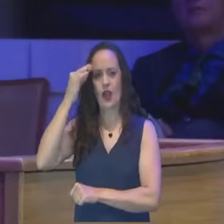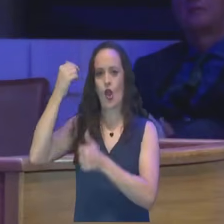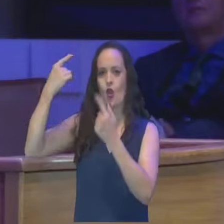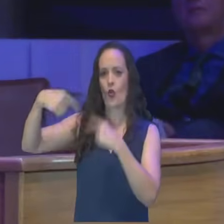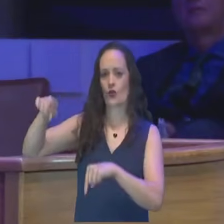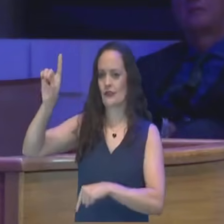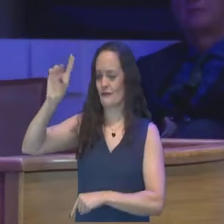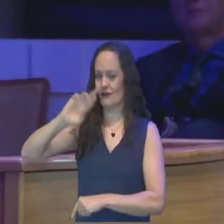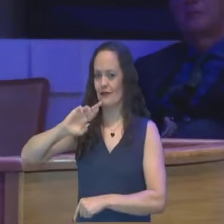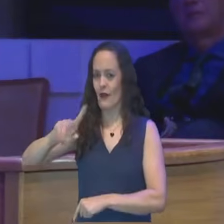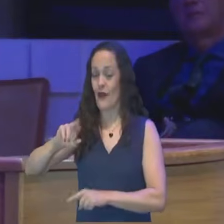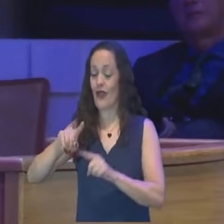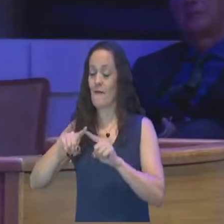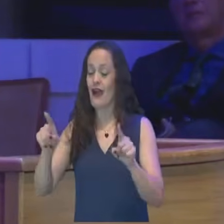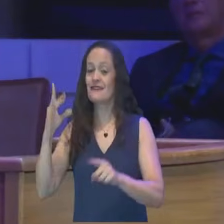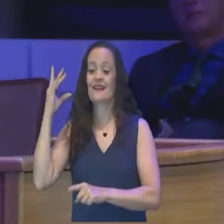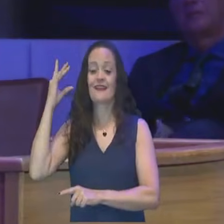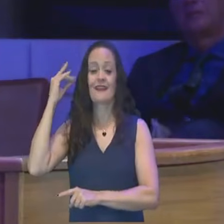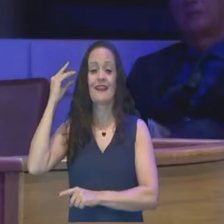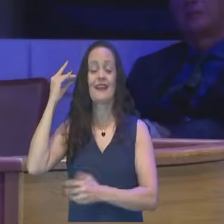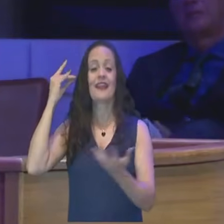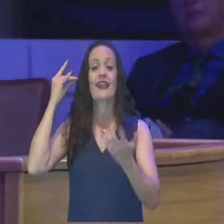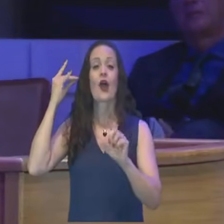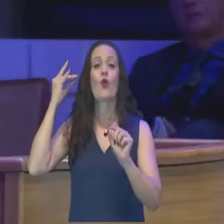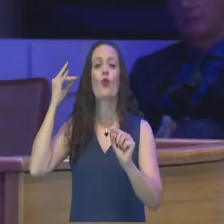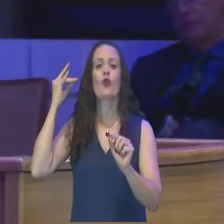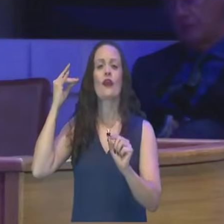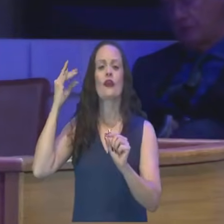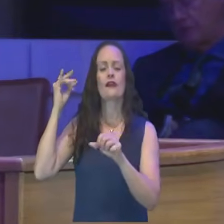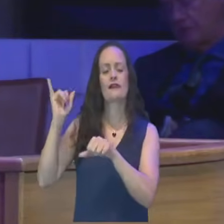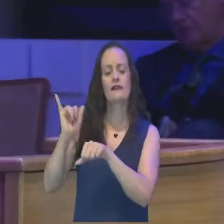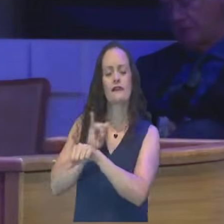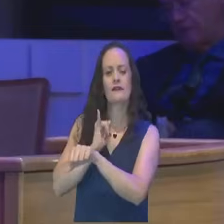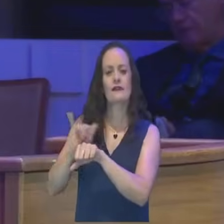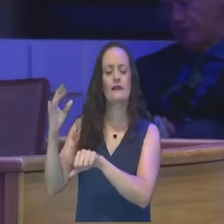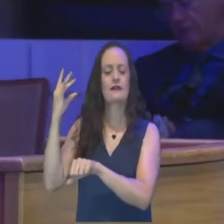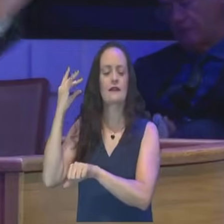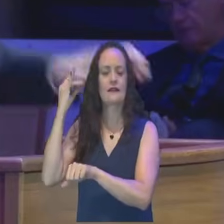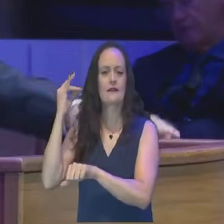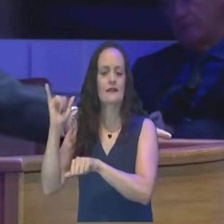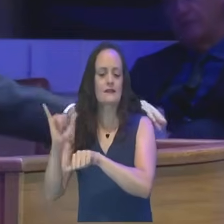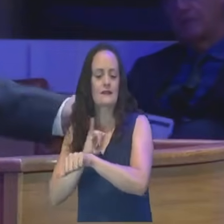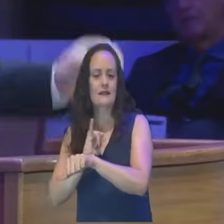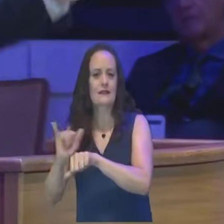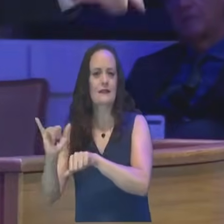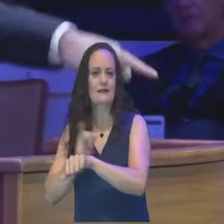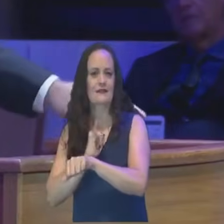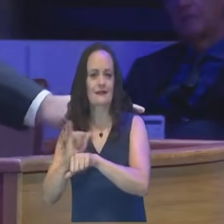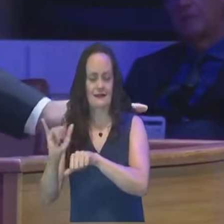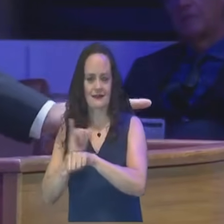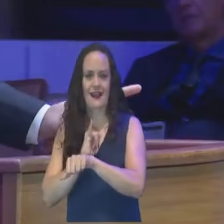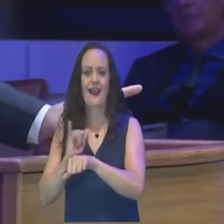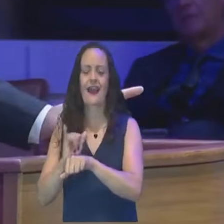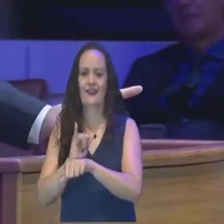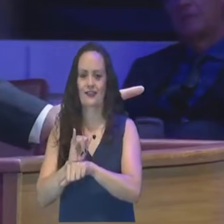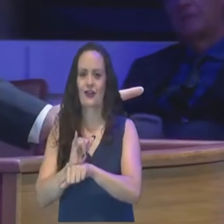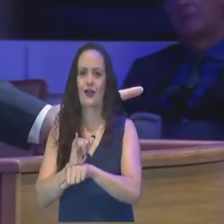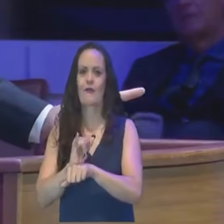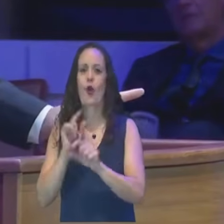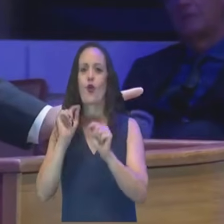O ataque de Satanás neste momento ele é sutil e gradual, porque ele começa a oportunidade que ele tem para desviar